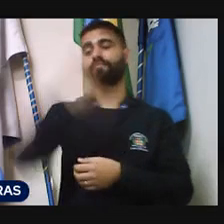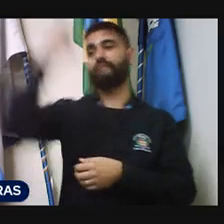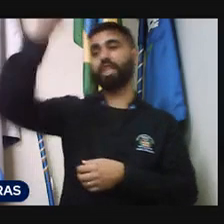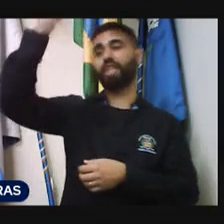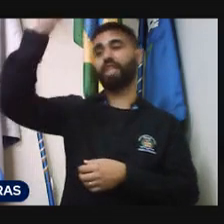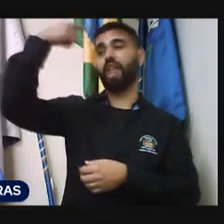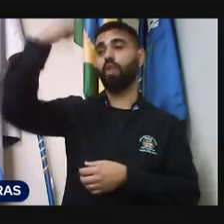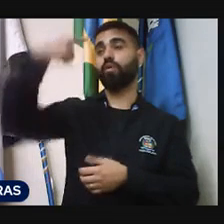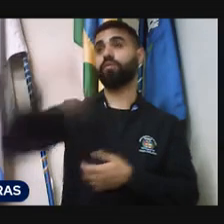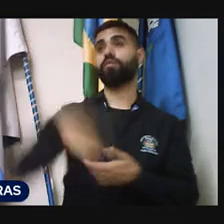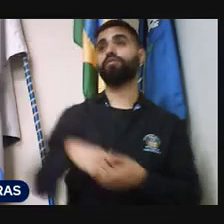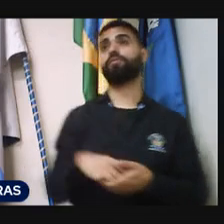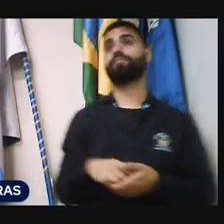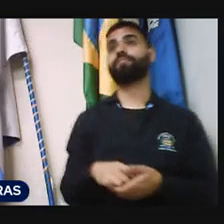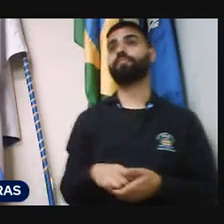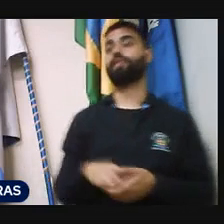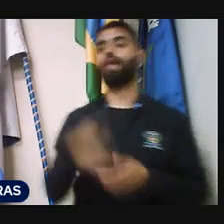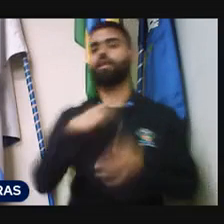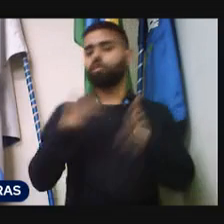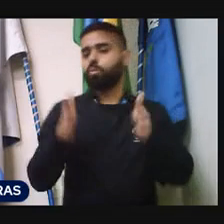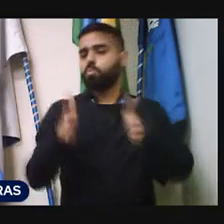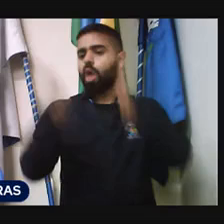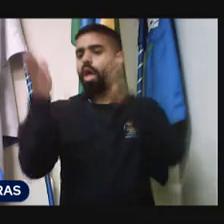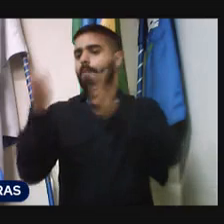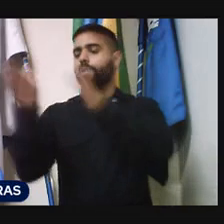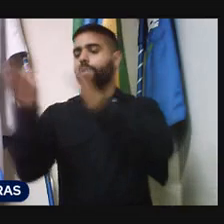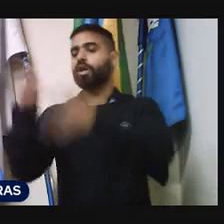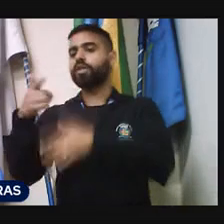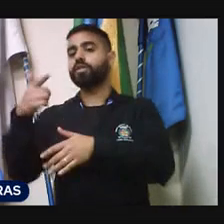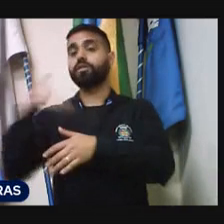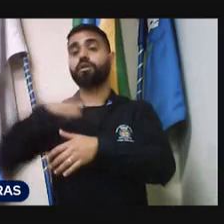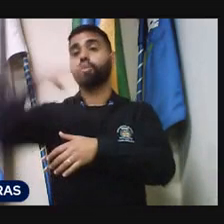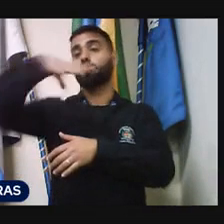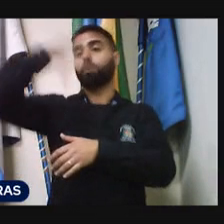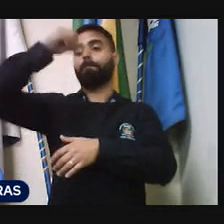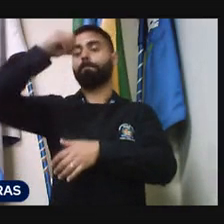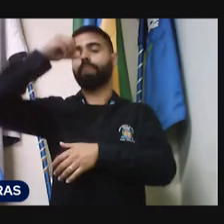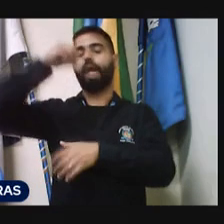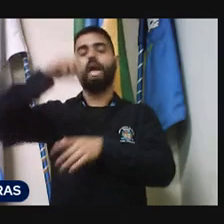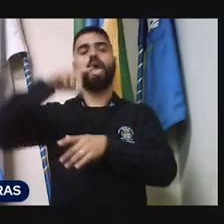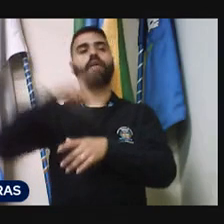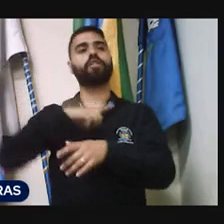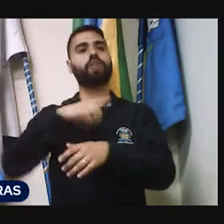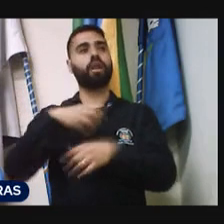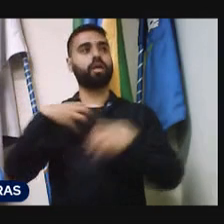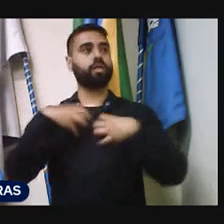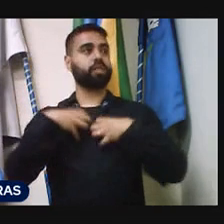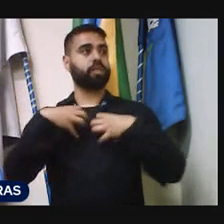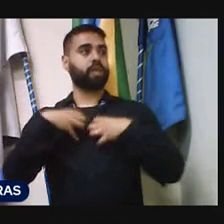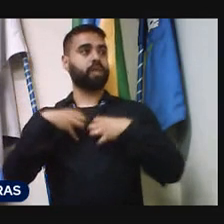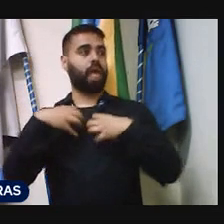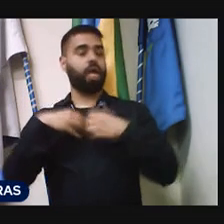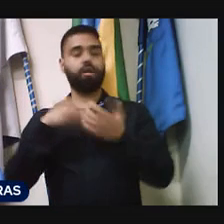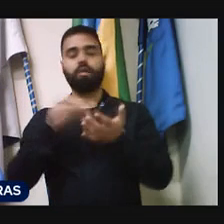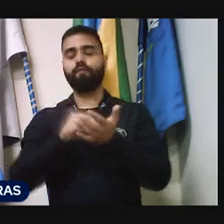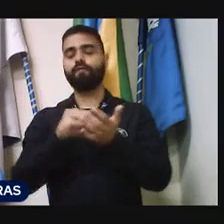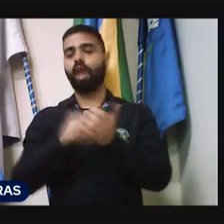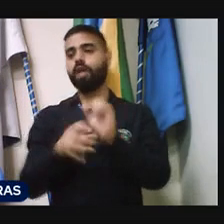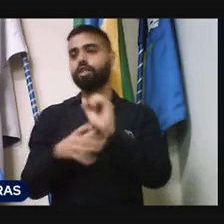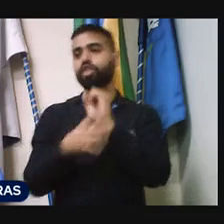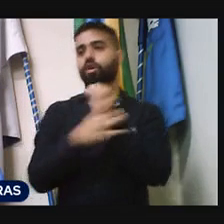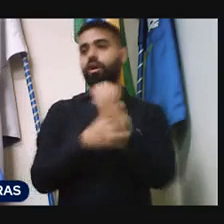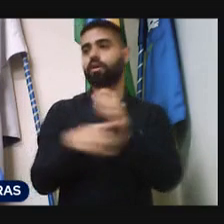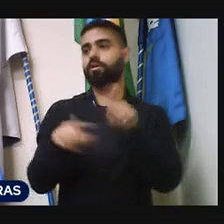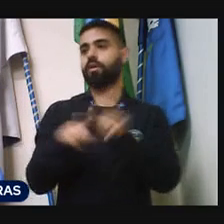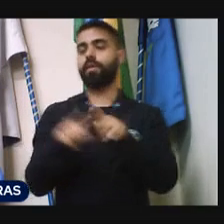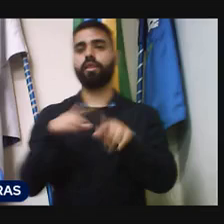e suas ruas com muitos potes remanescendo há muito tempo com as lâmpadas queimadas O que causa a grande sensação de segurança e faz